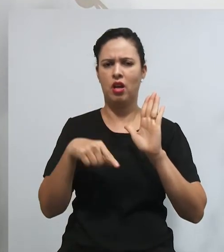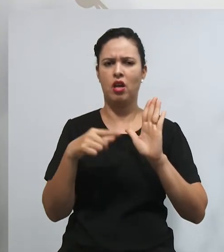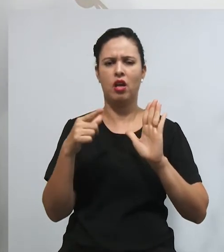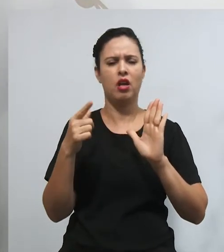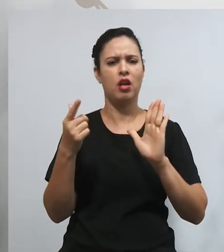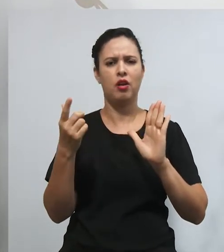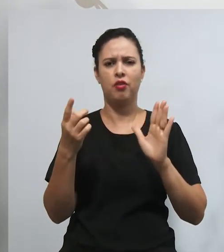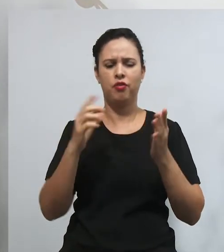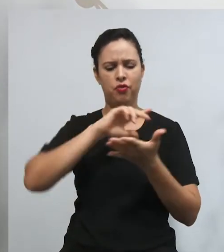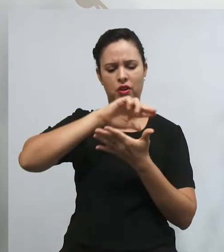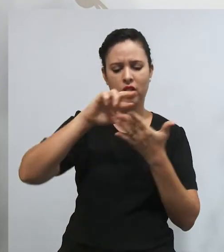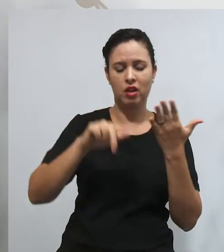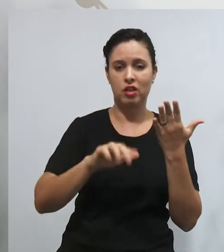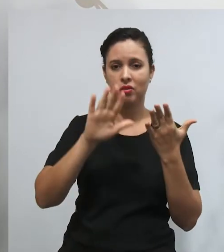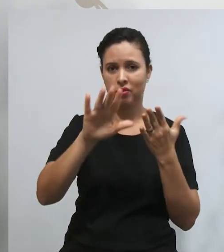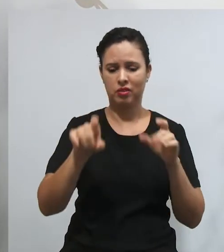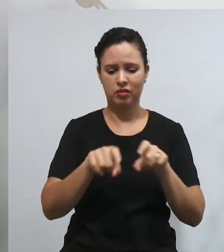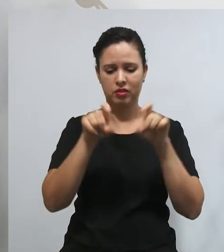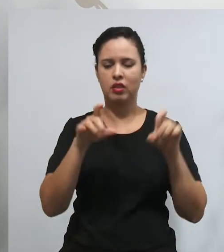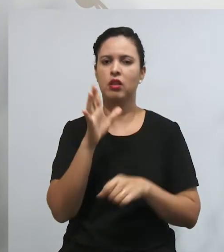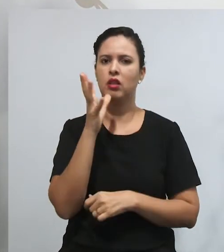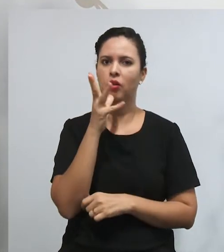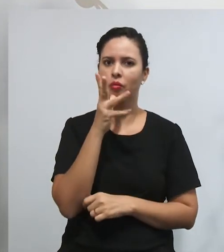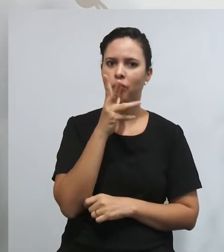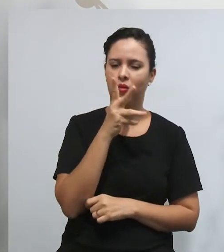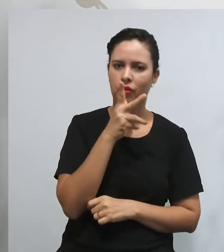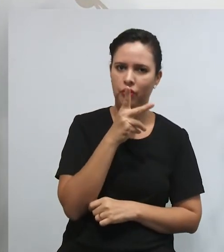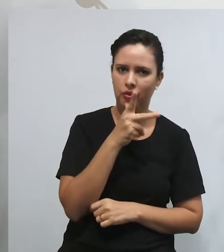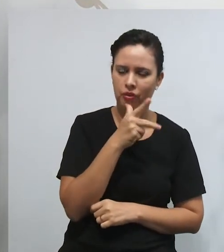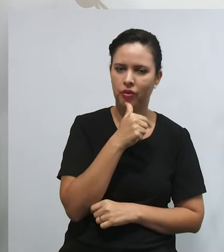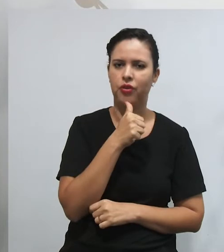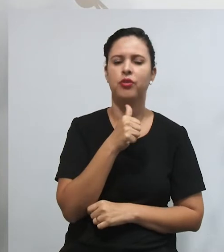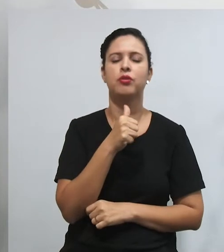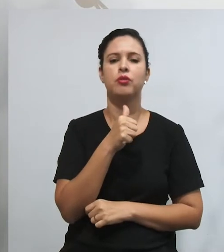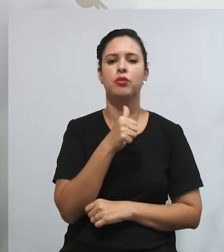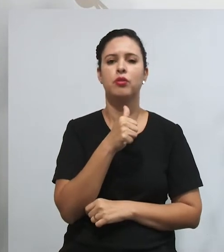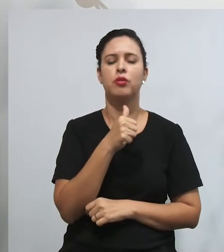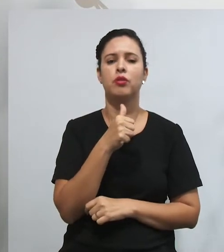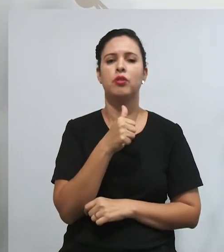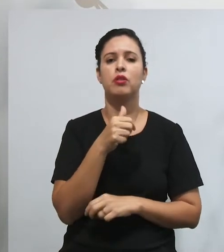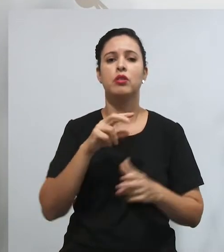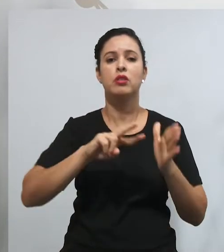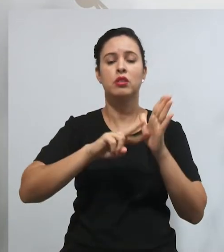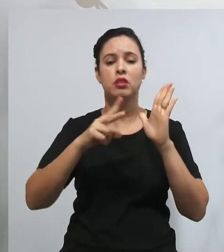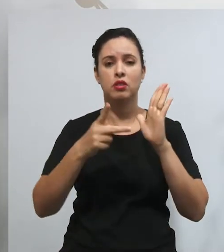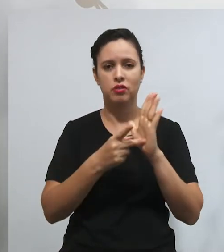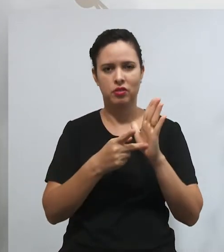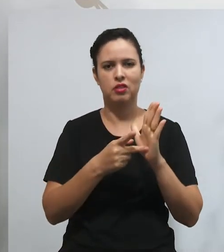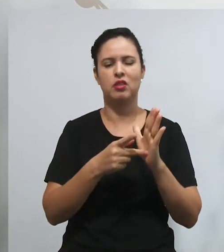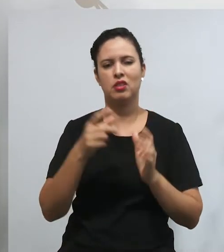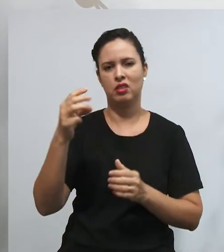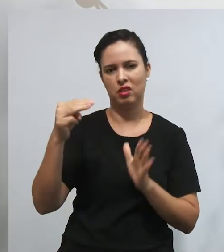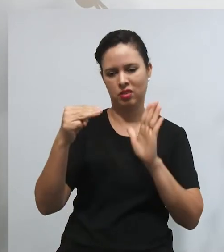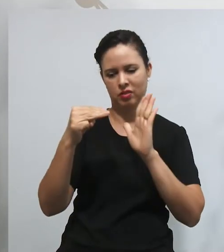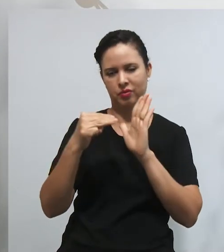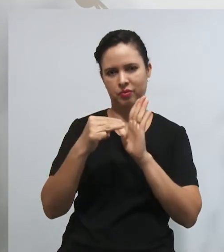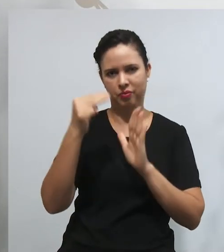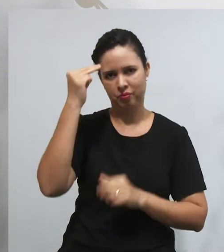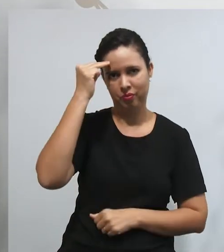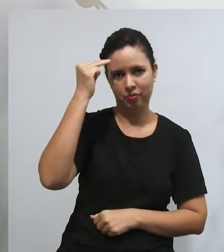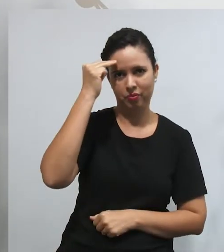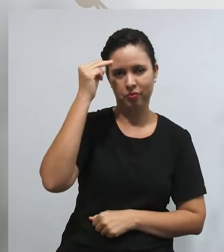ele não está mais conseguindo abrir novos programas, começa a ficar lento, quer dizer que a memória RAM já não está comportando,